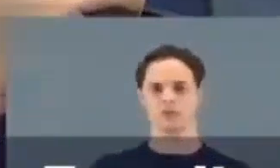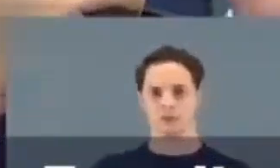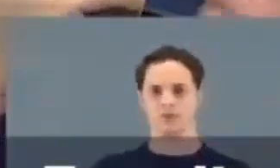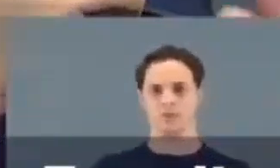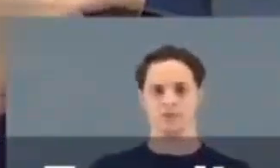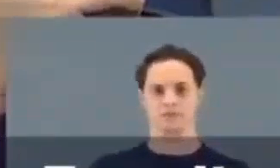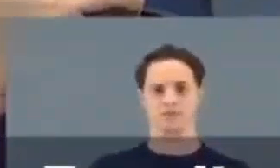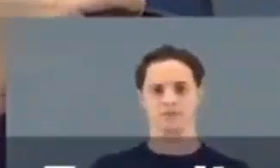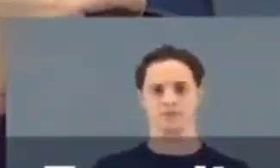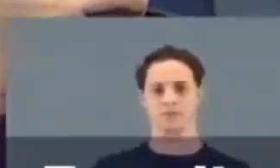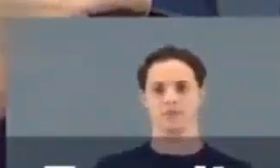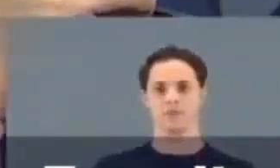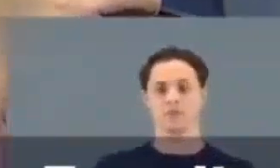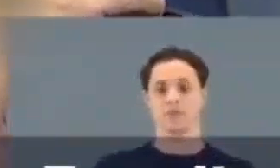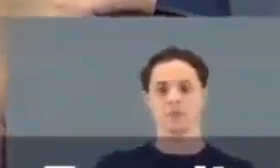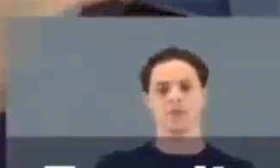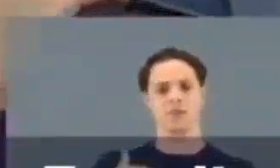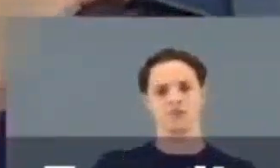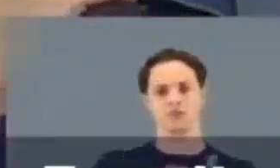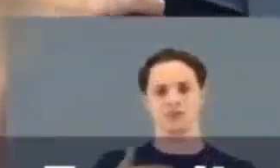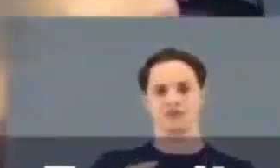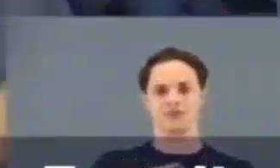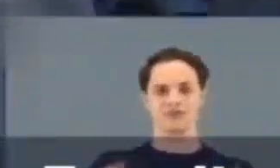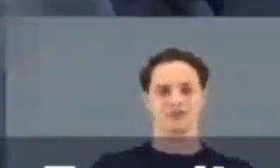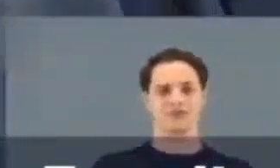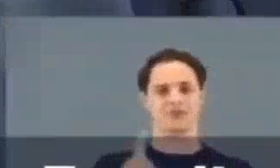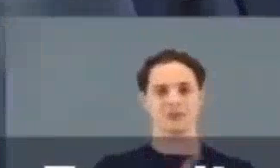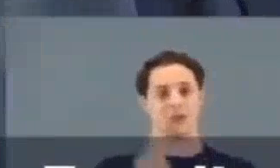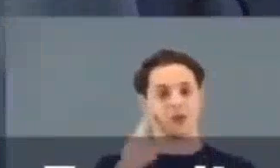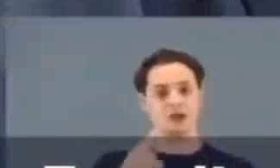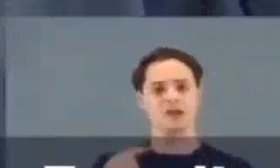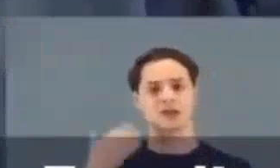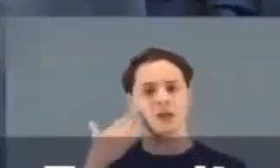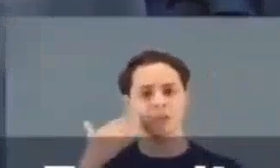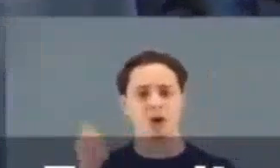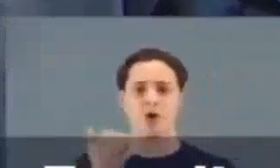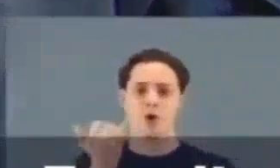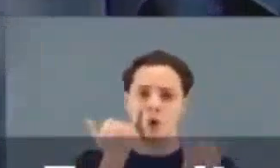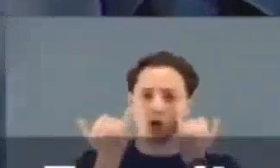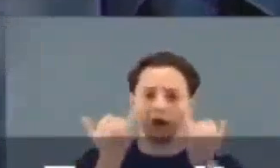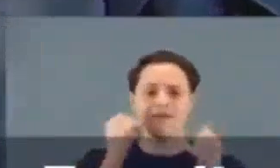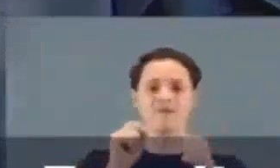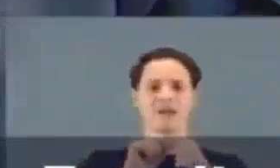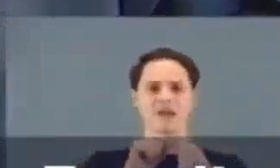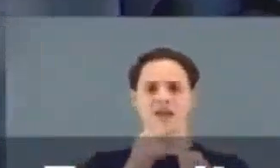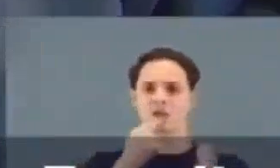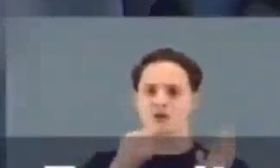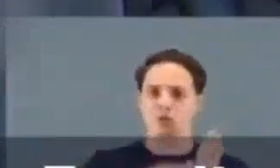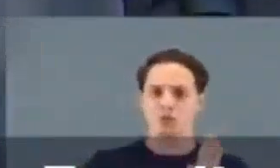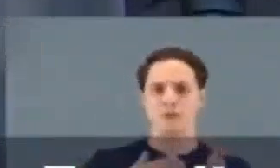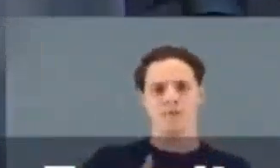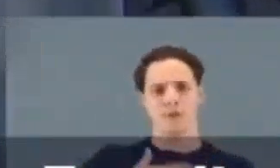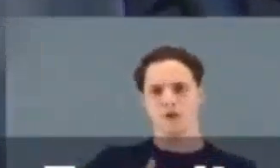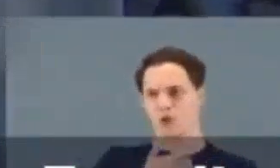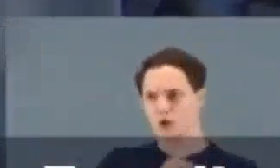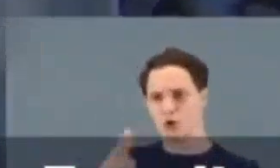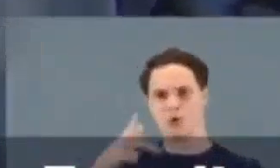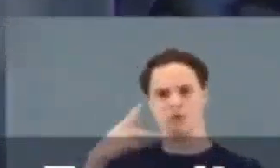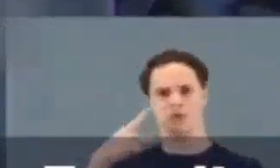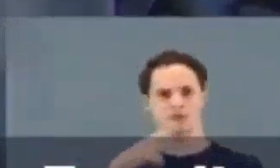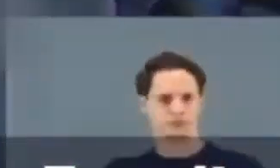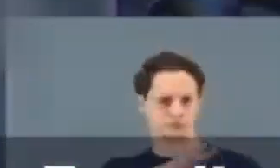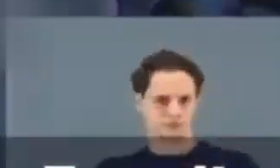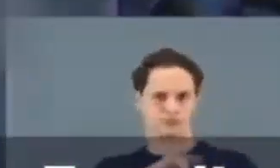sempre que a gente vai se envolver em alguma coisa, sai uma notícia próxima, né? Fizeram a denúncia minha e dos demais policiais há